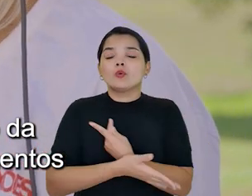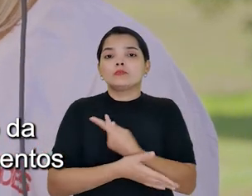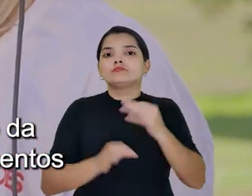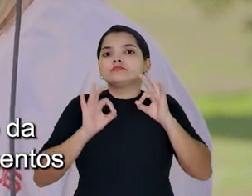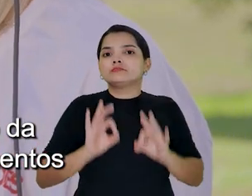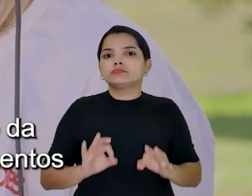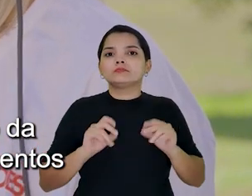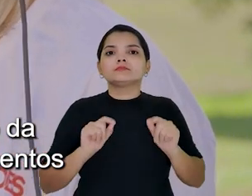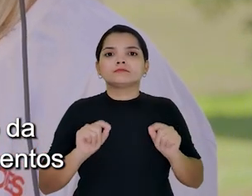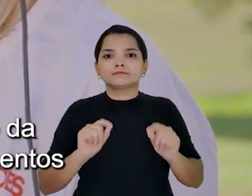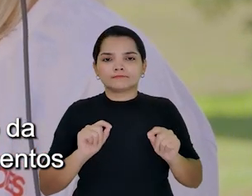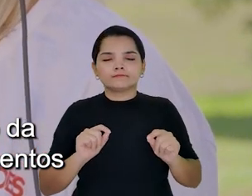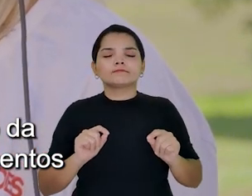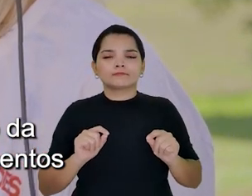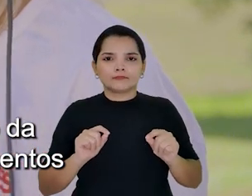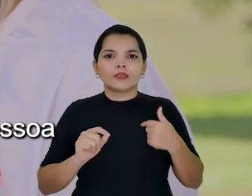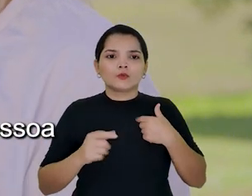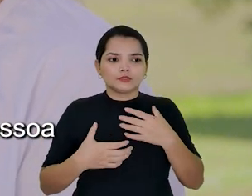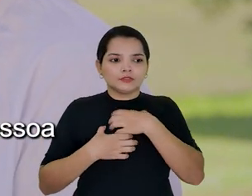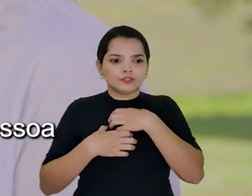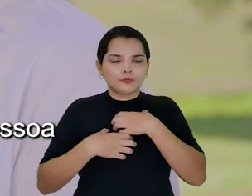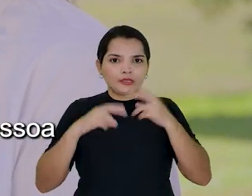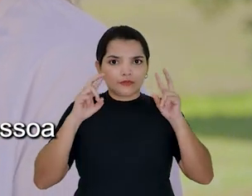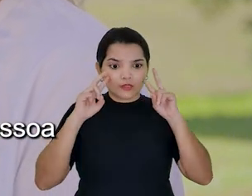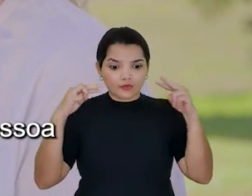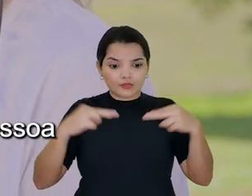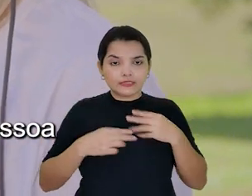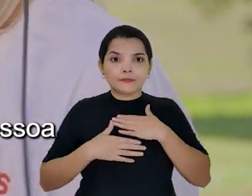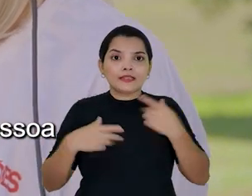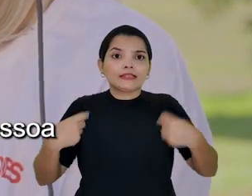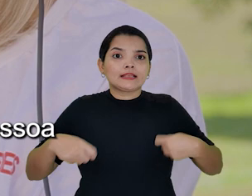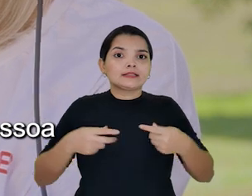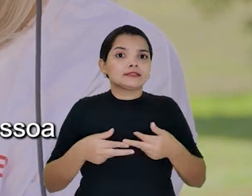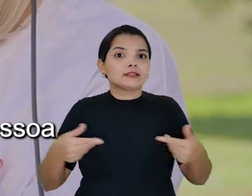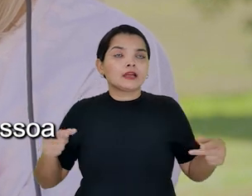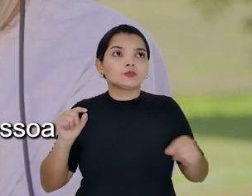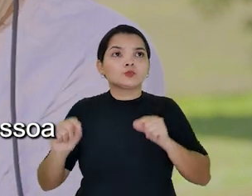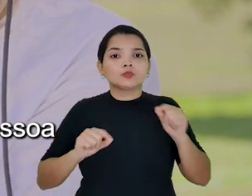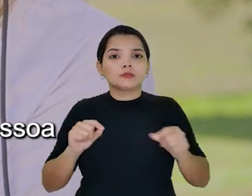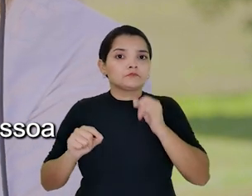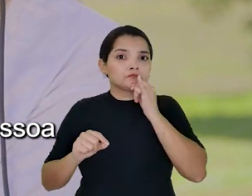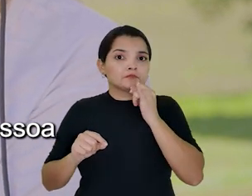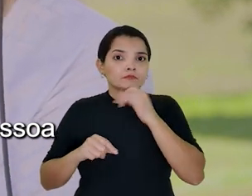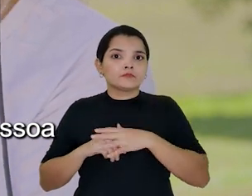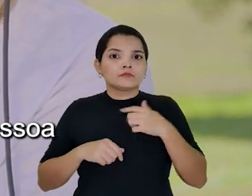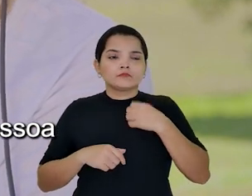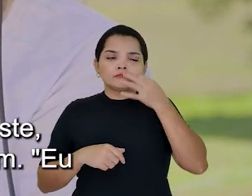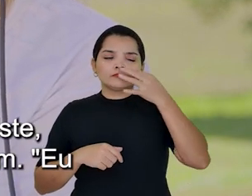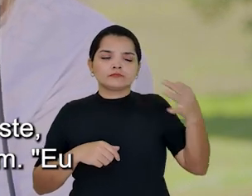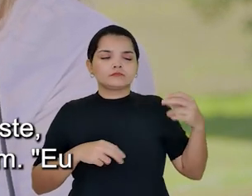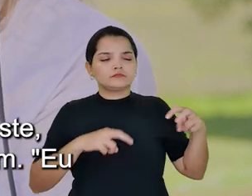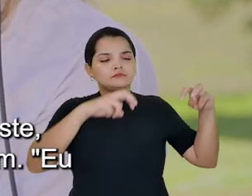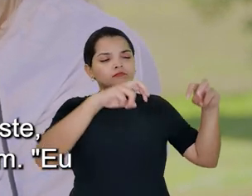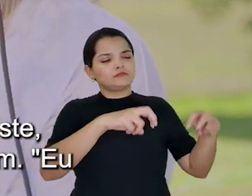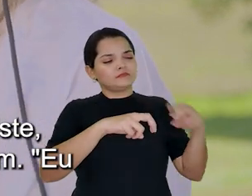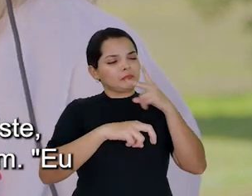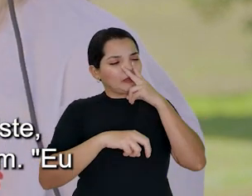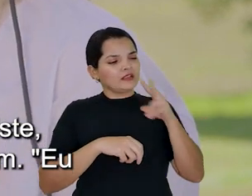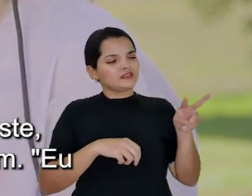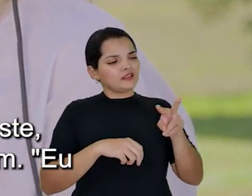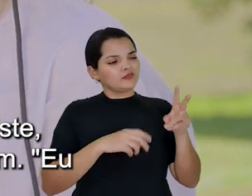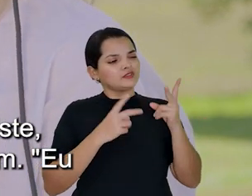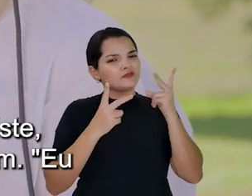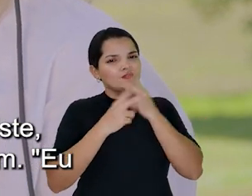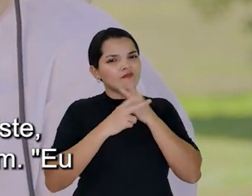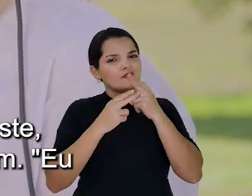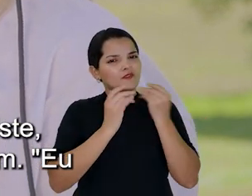situação depois reconhecer os nossos sentimentos e as nossas necessidades se eu vejo uma pessoa com a outra identifico que ela e acho que ela tá fofocando